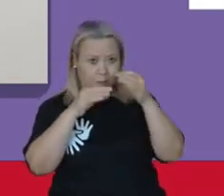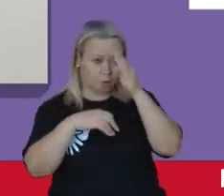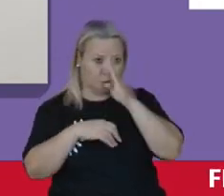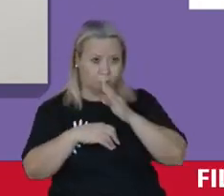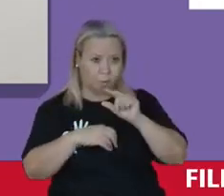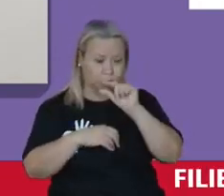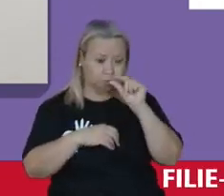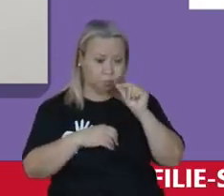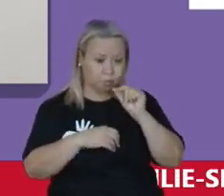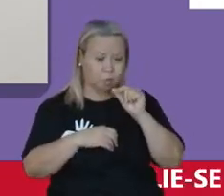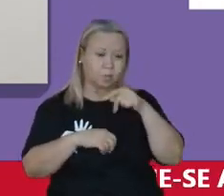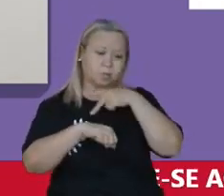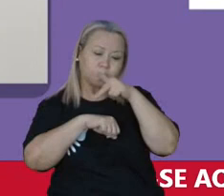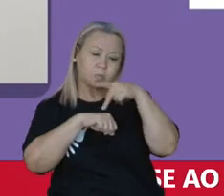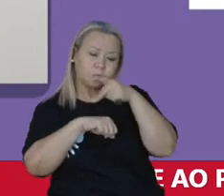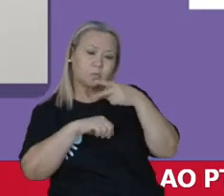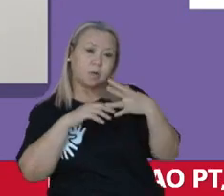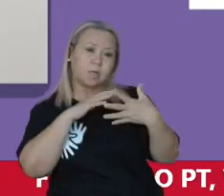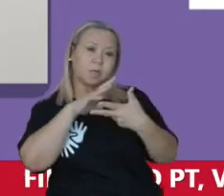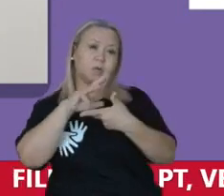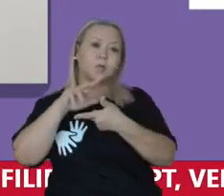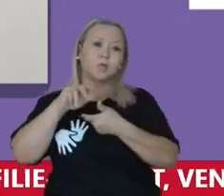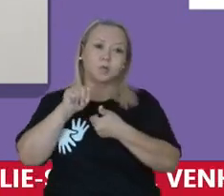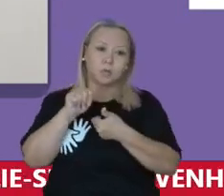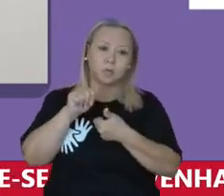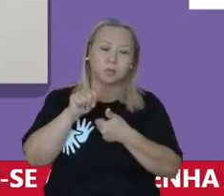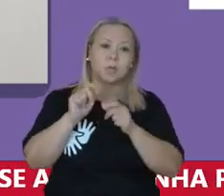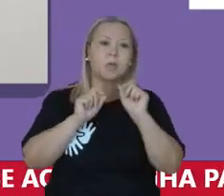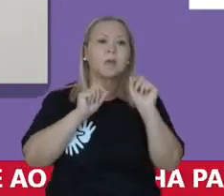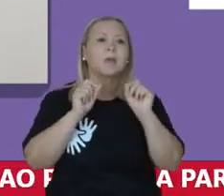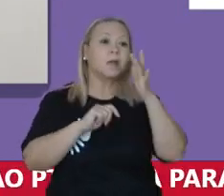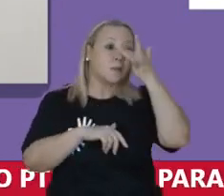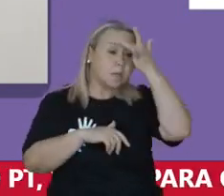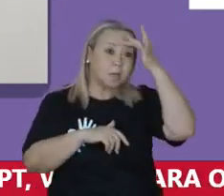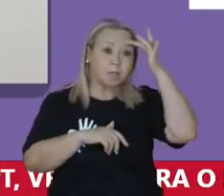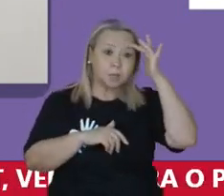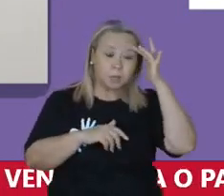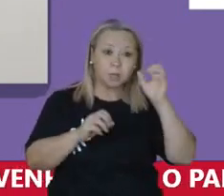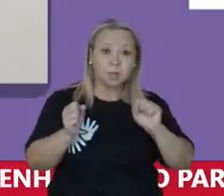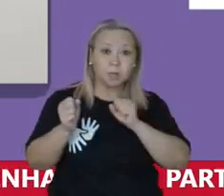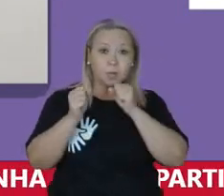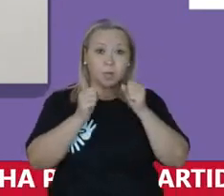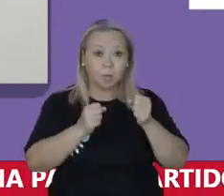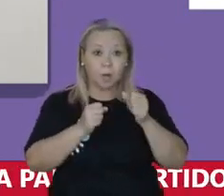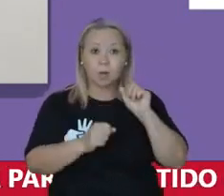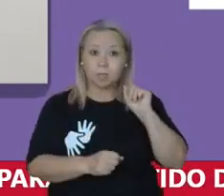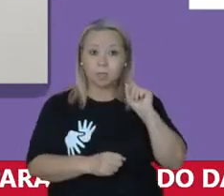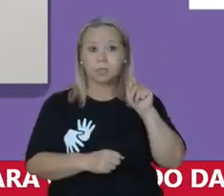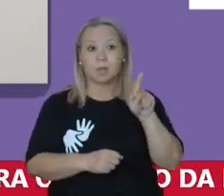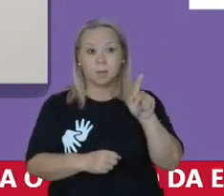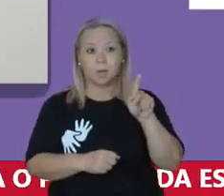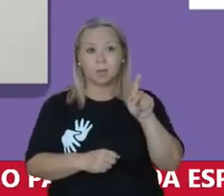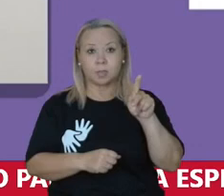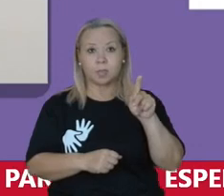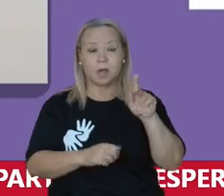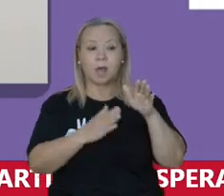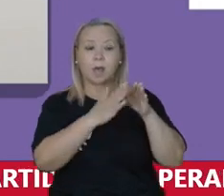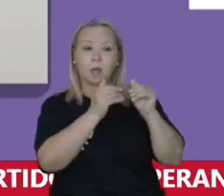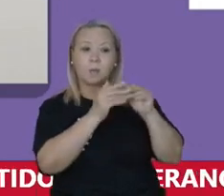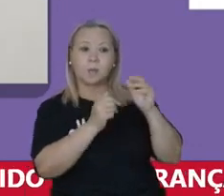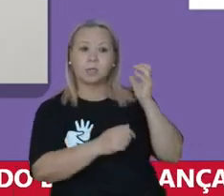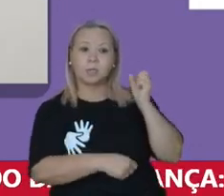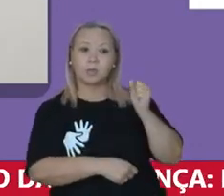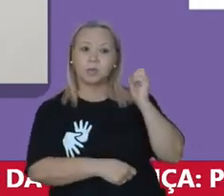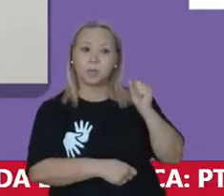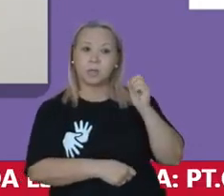um dos poucos países do mundo em que as pessoas podem se aposentar, solicitar o seu